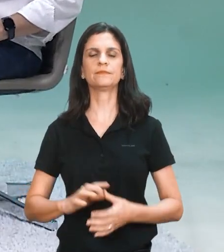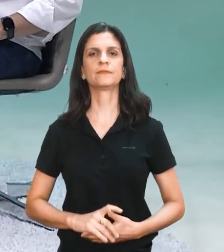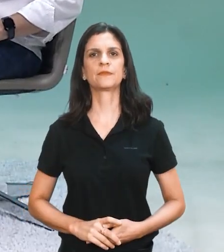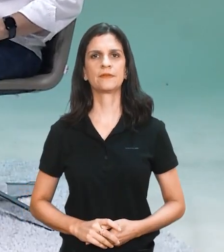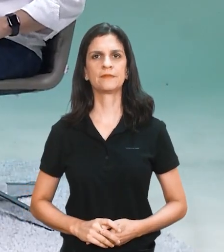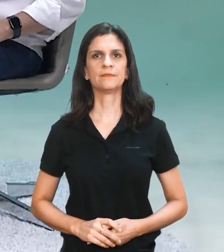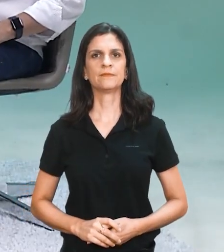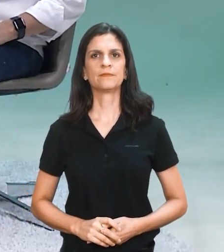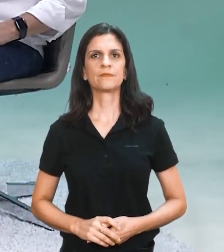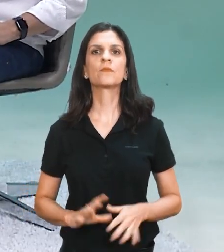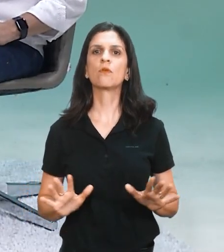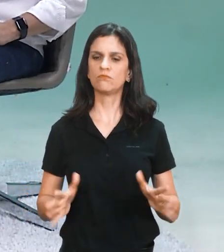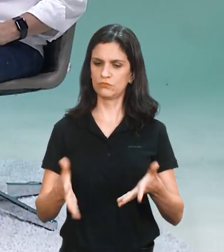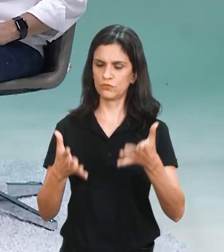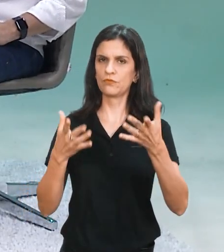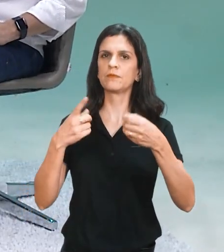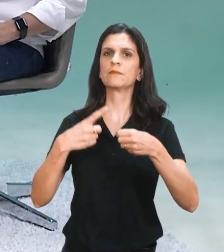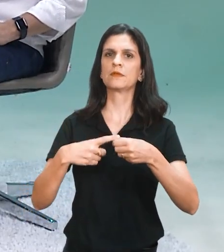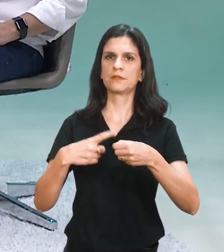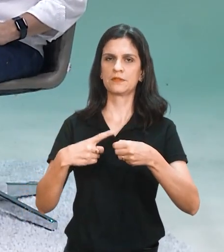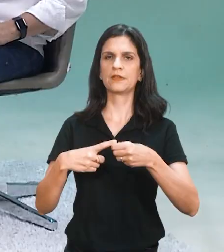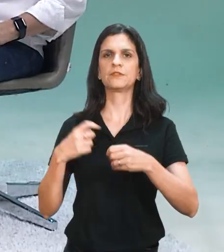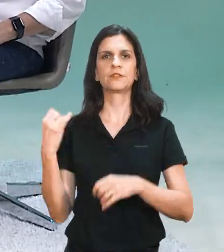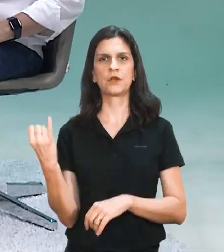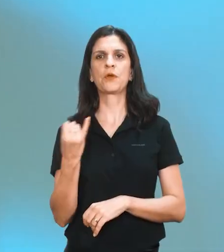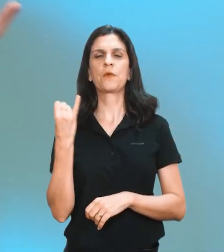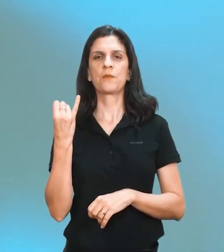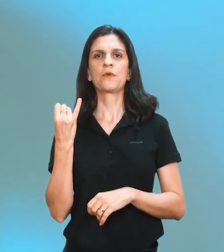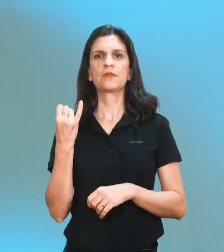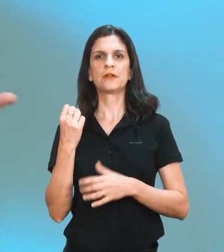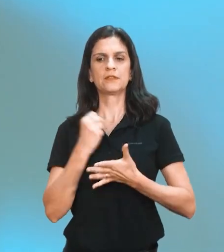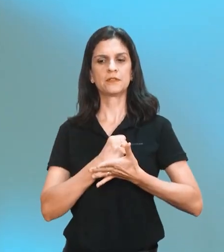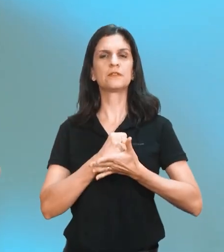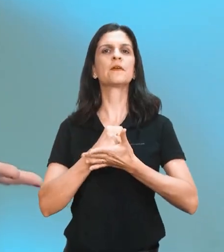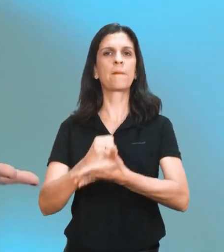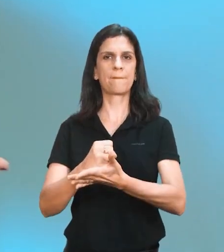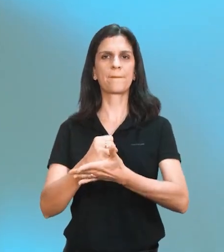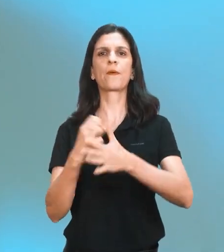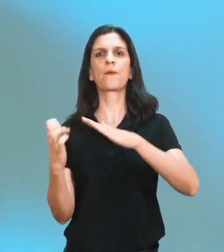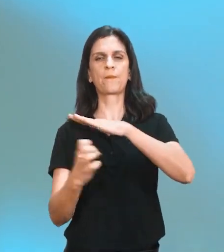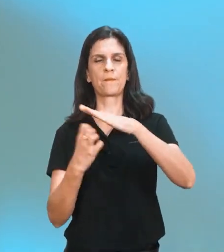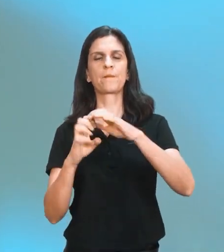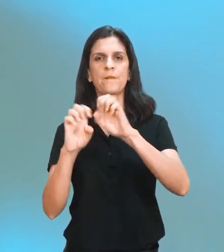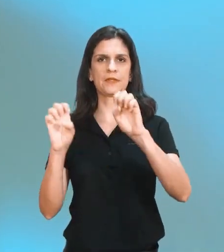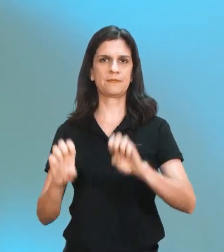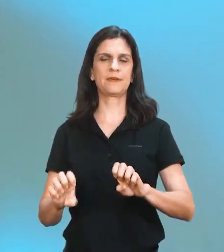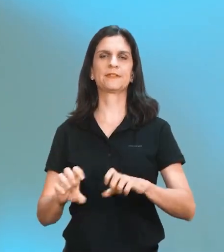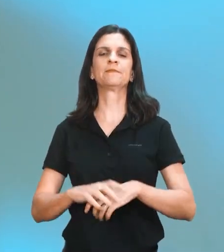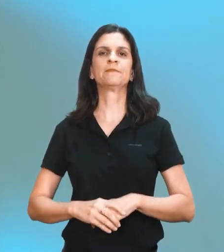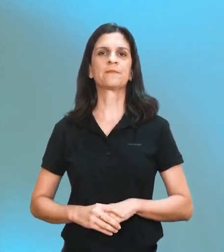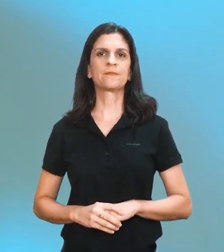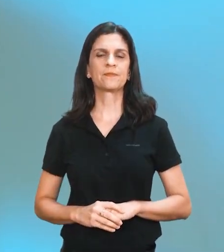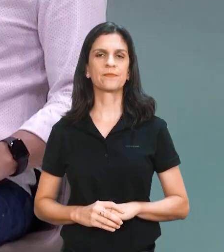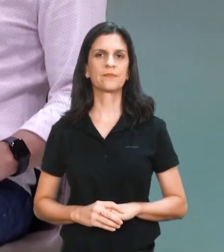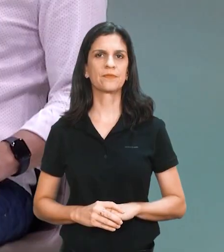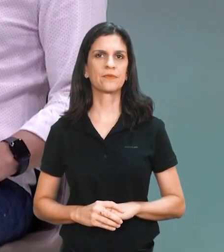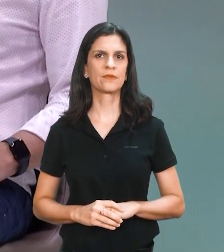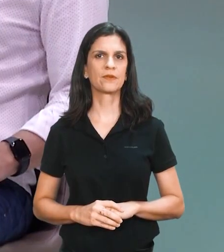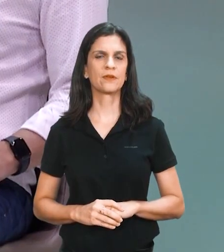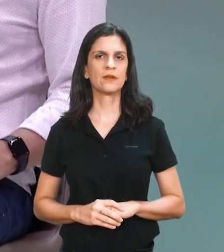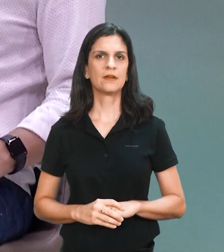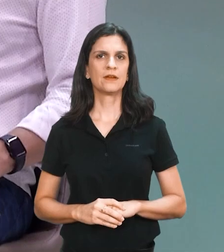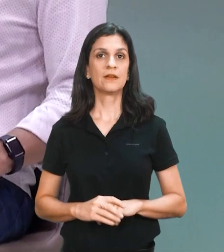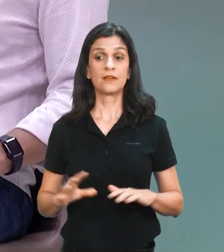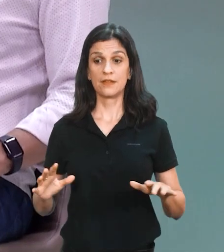município. Né? É o desenvolvimento para a cidade, além da geração de empregos, Sim. Então é importante dar esse suporte, né, para quem está aqui chegando na cidade. Com certeza.